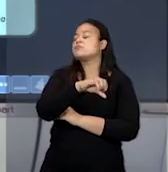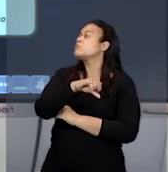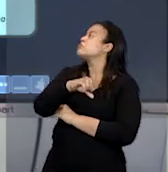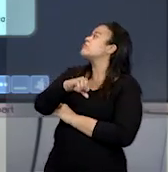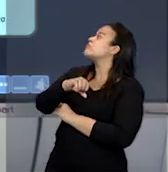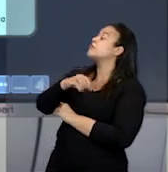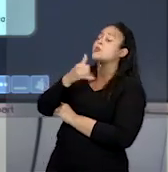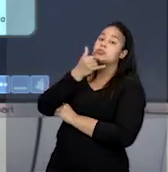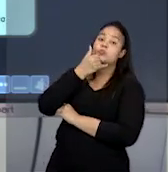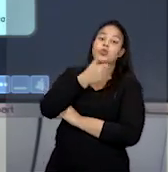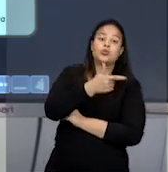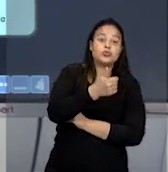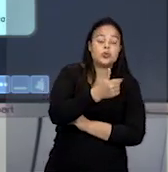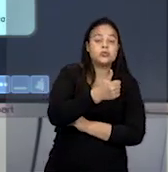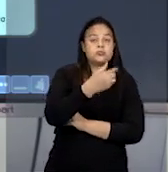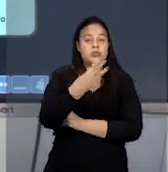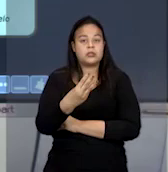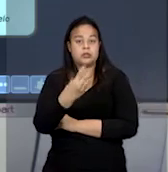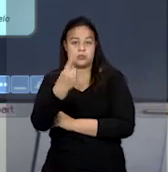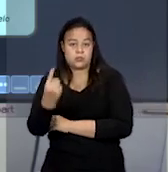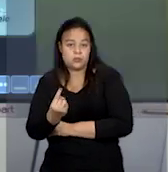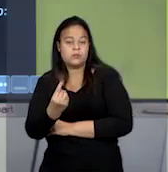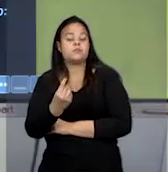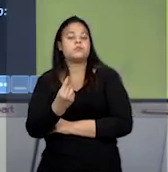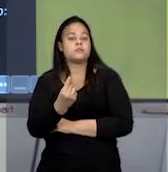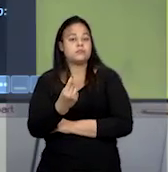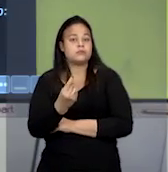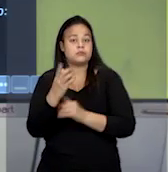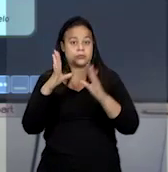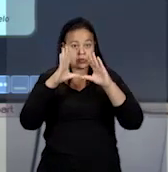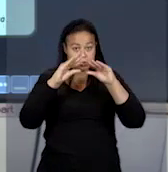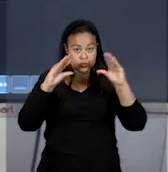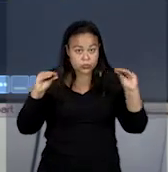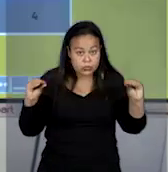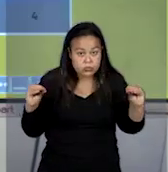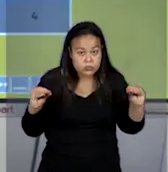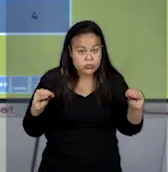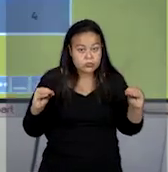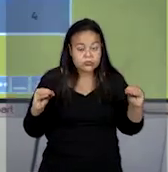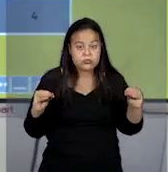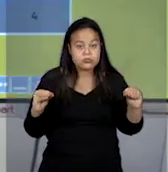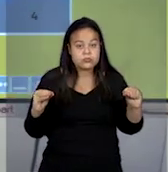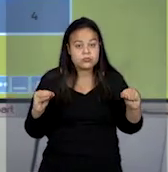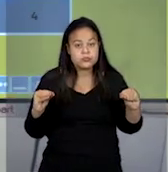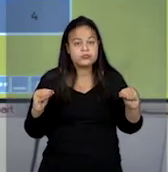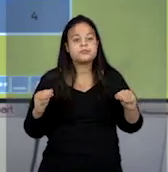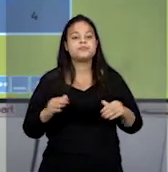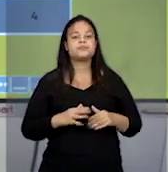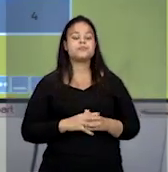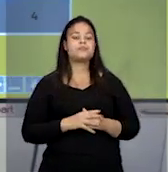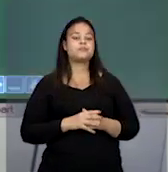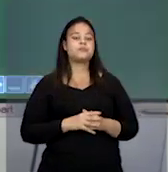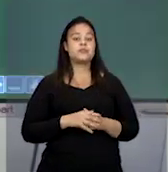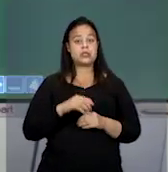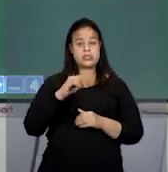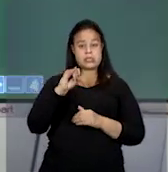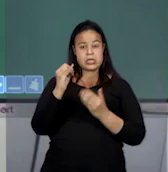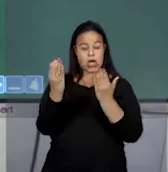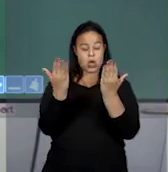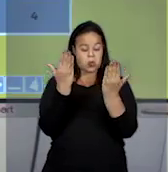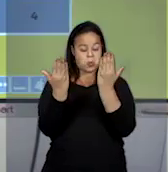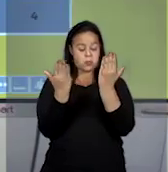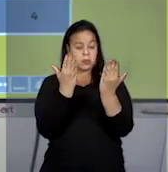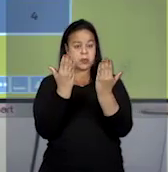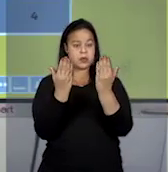de 12 para 3 para 1. Tranquilo? Então, vamos lá. Se a gente comparar aqui,